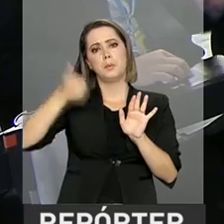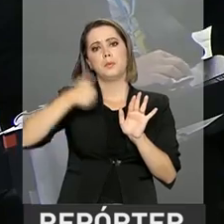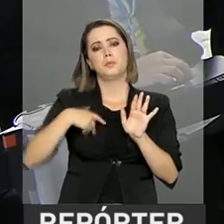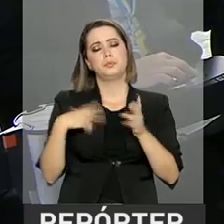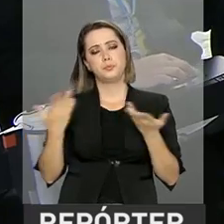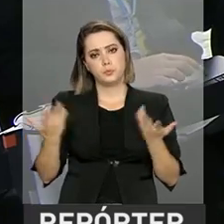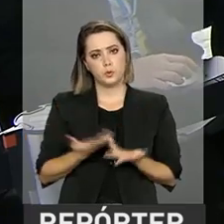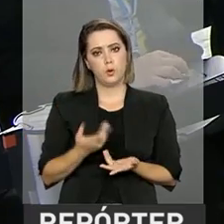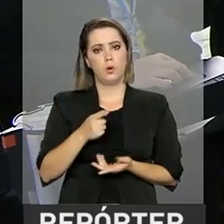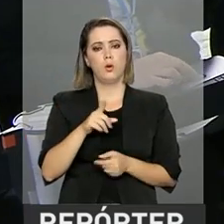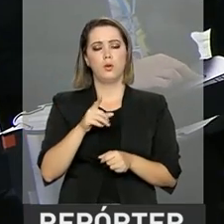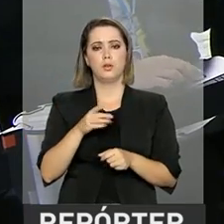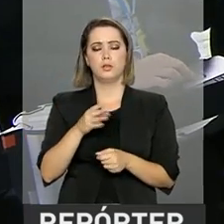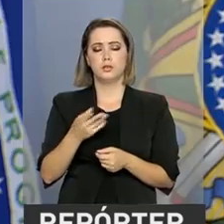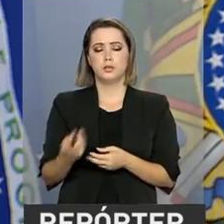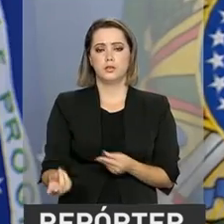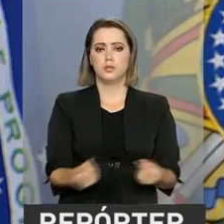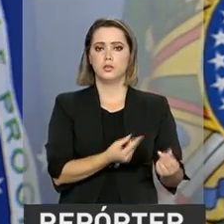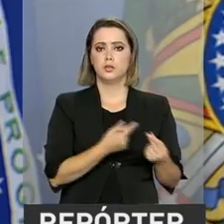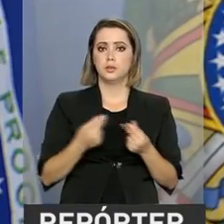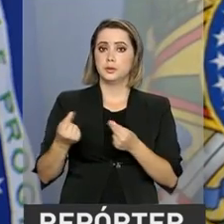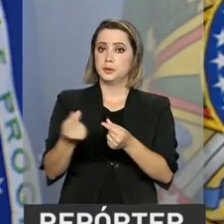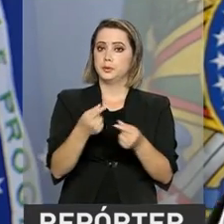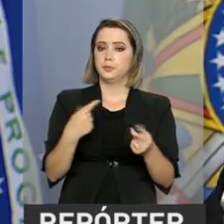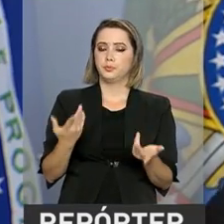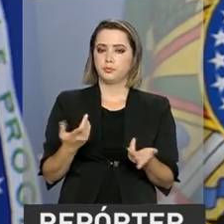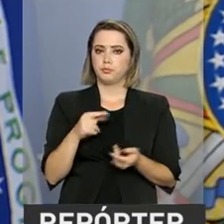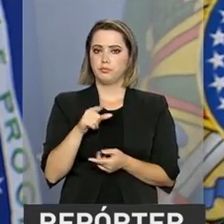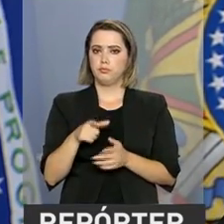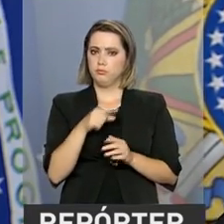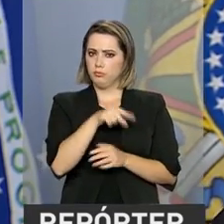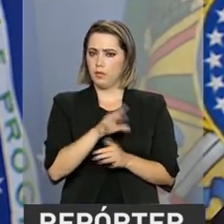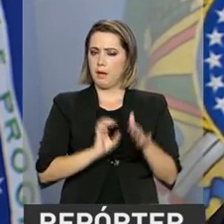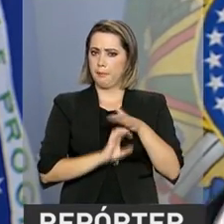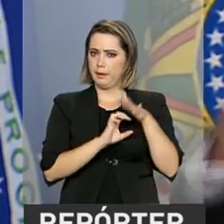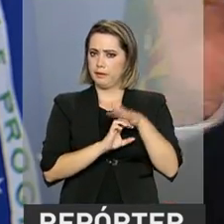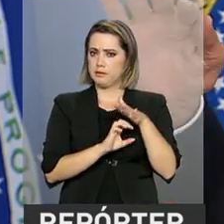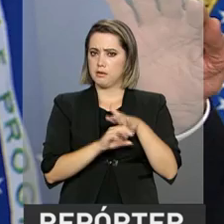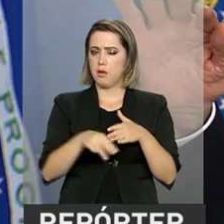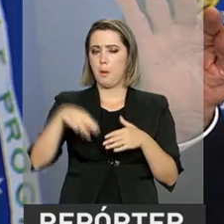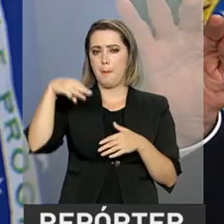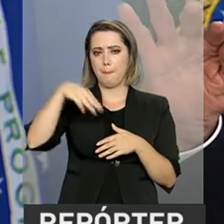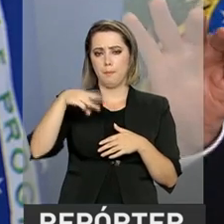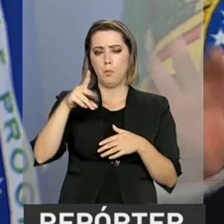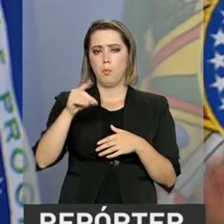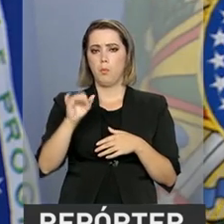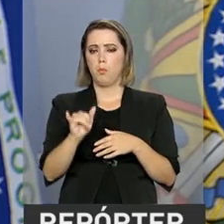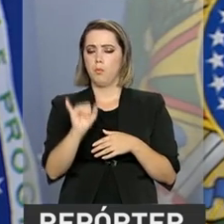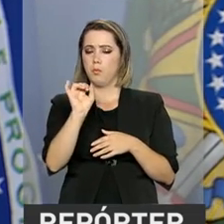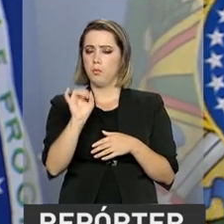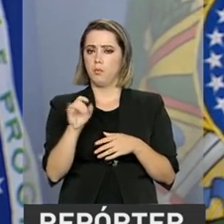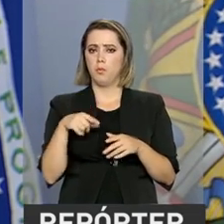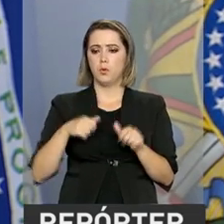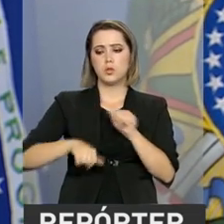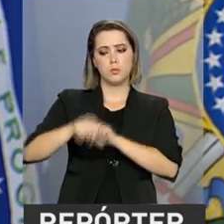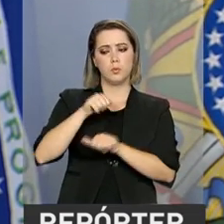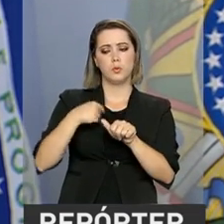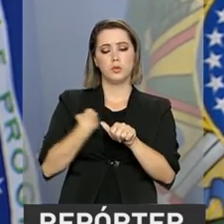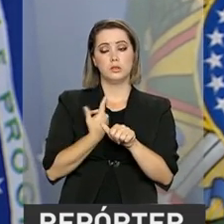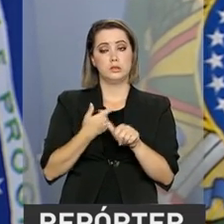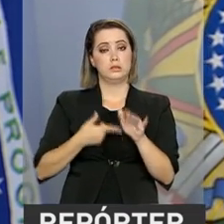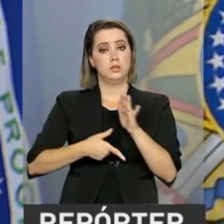situação financeira dos países ela nos tirou do negativo para o estado e aliás